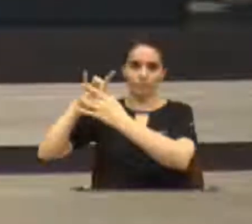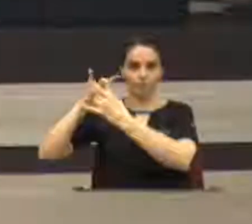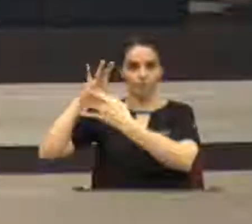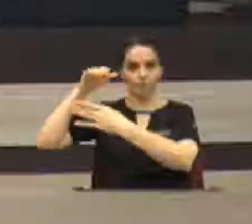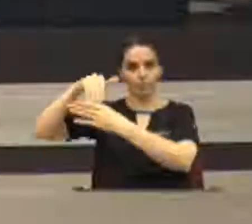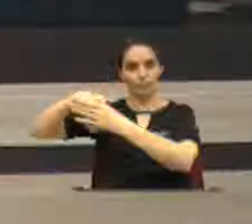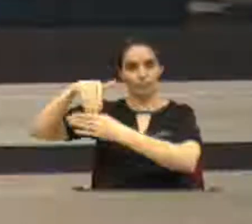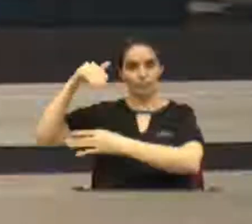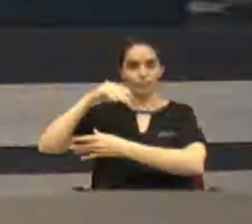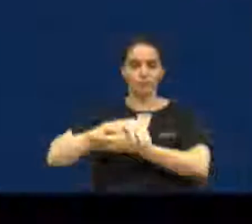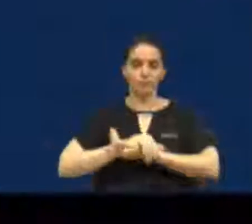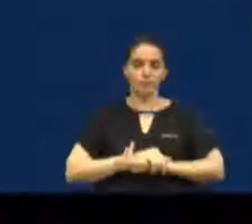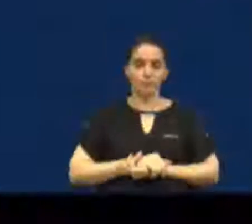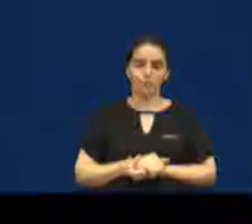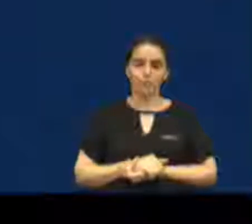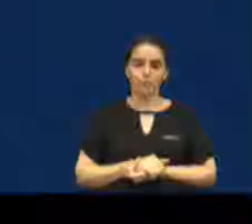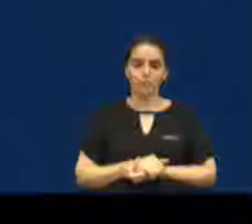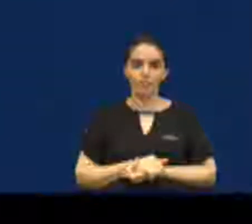está aberto.